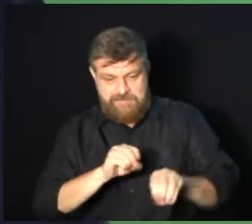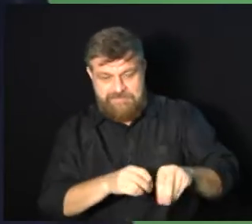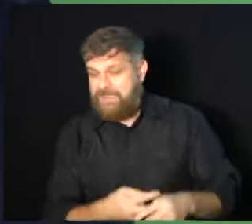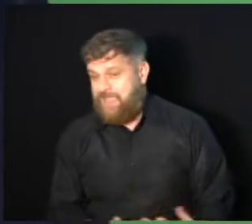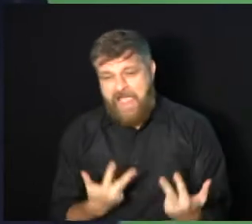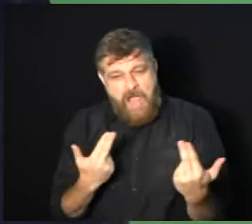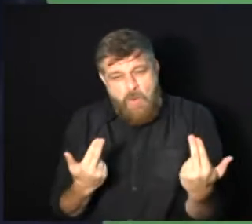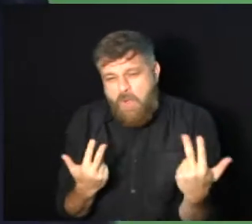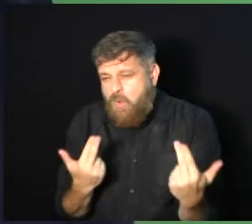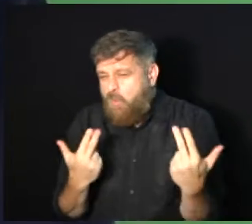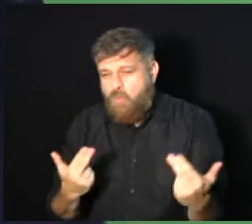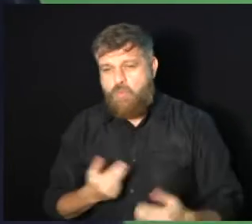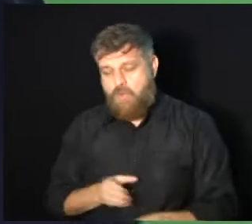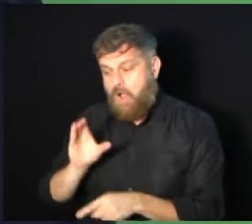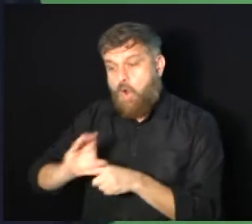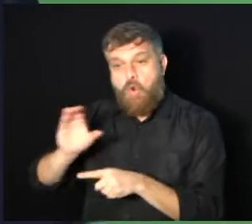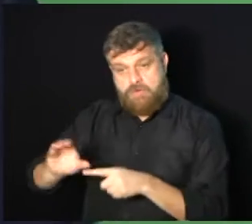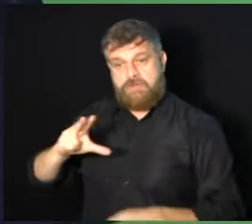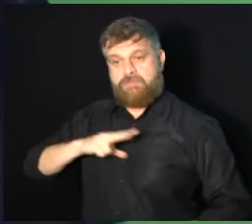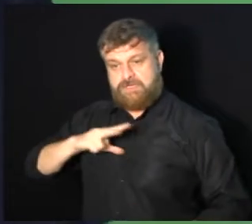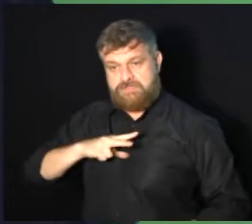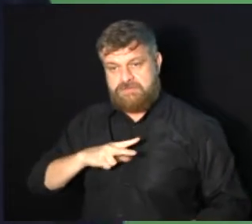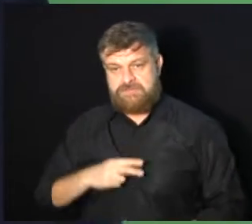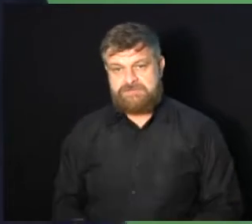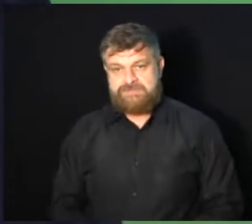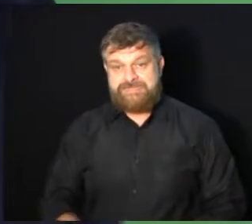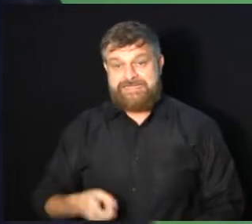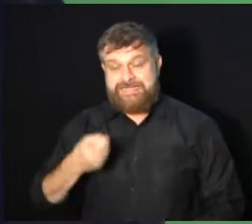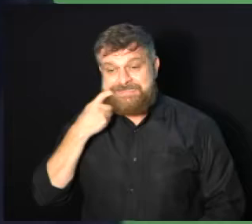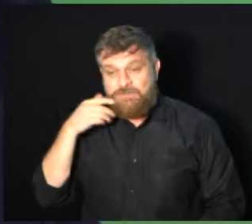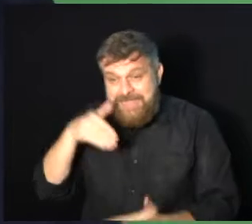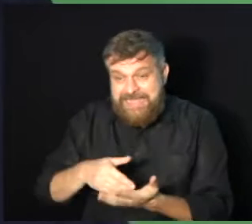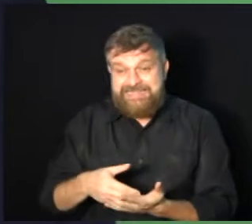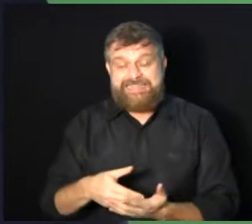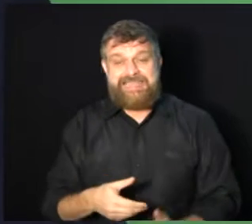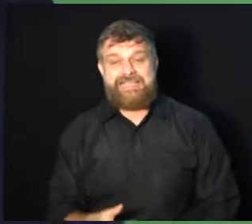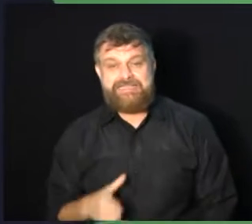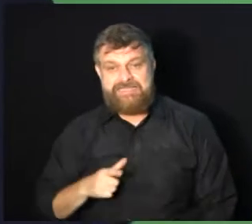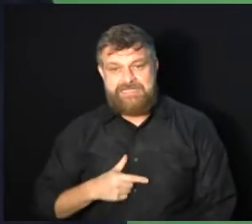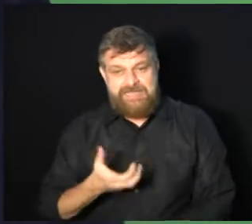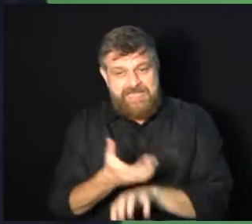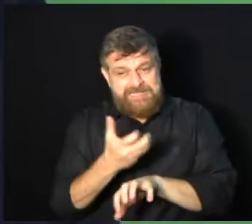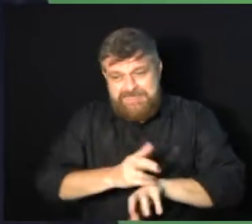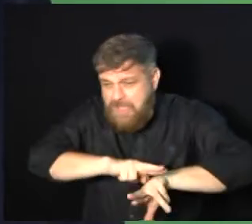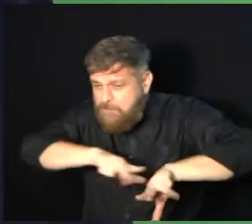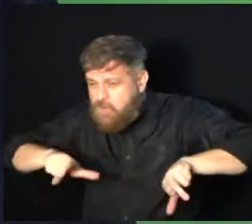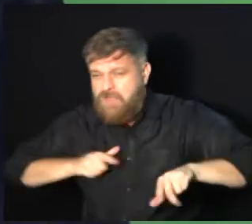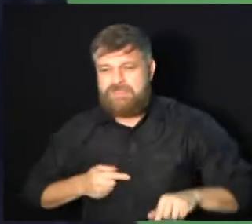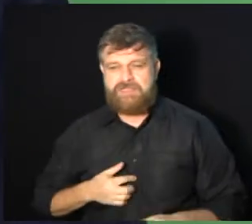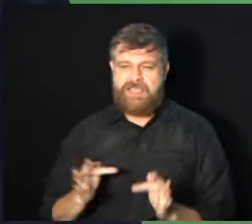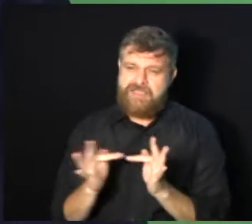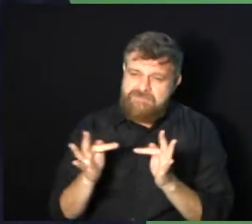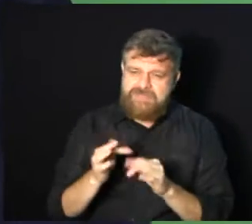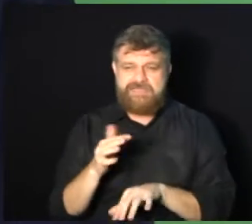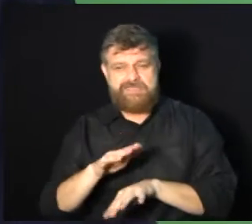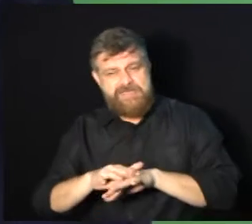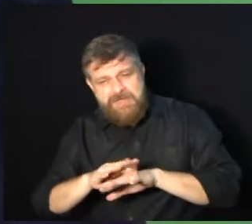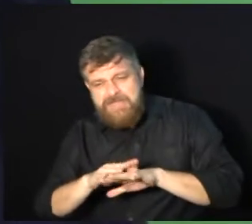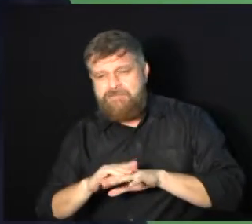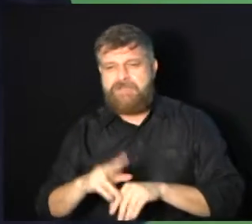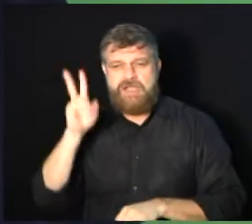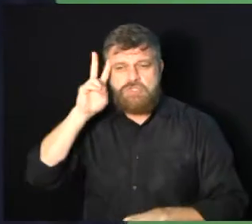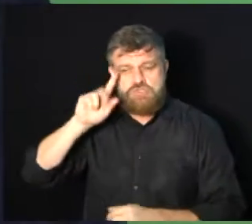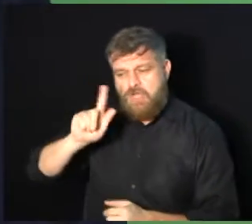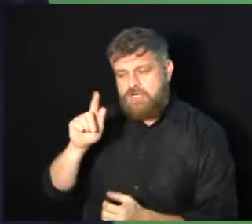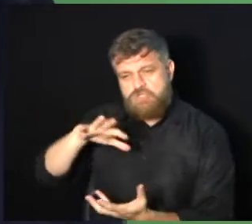com o de cursinhos particulares. Nós temos aula de segunda a sexta, das 7 às 11, e temos aula de todas as matérias básicas que caem no vestibular, física, matemática, geografia, história.